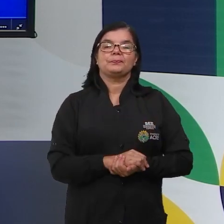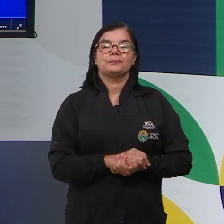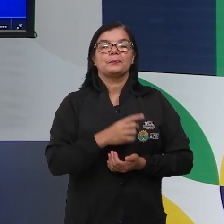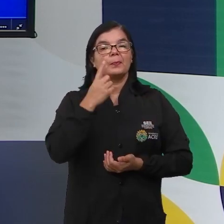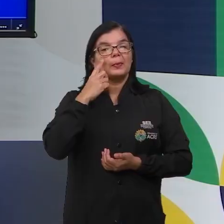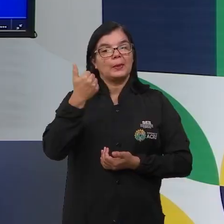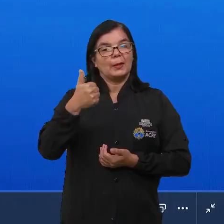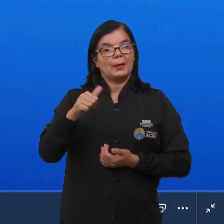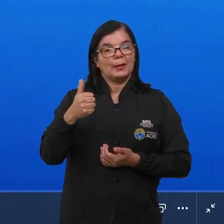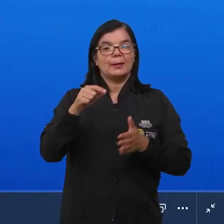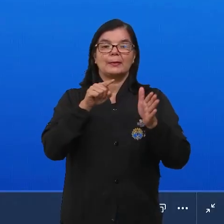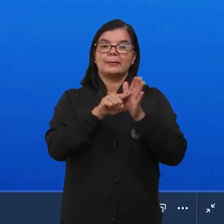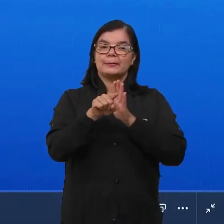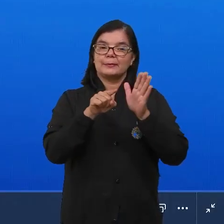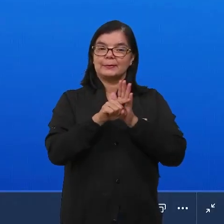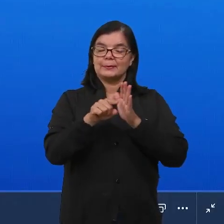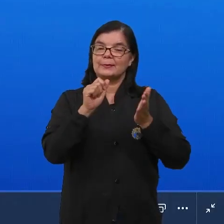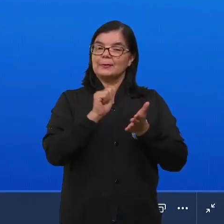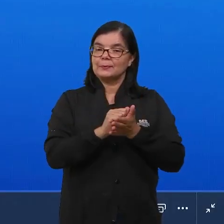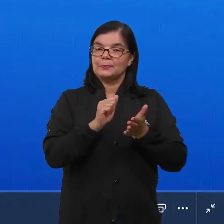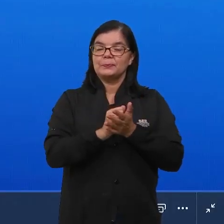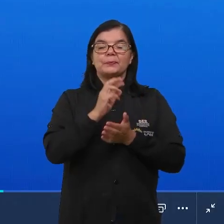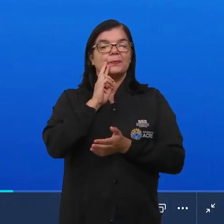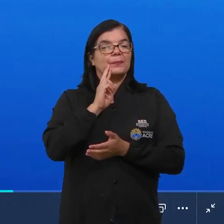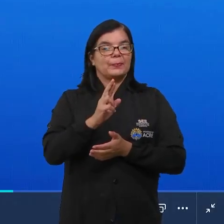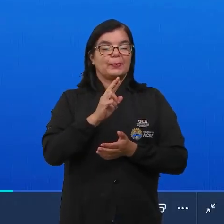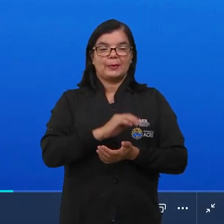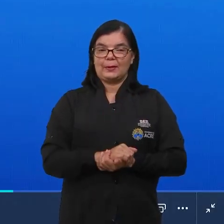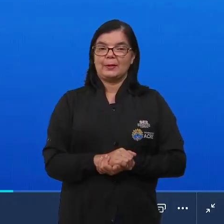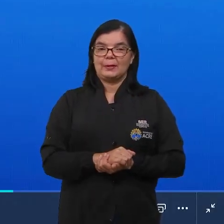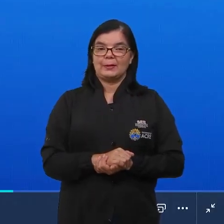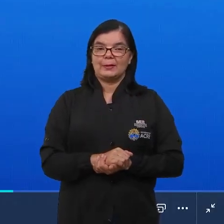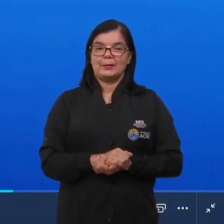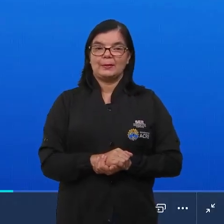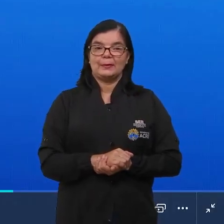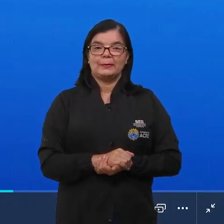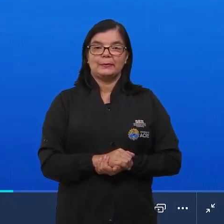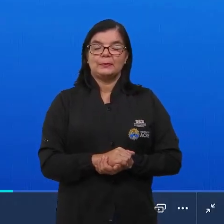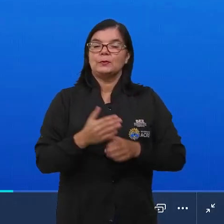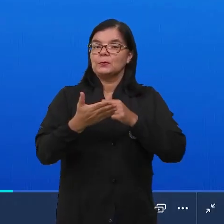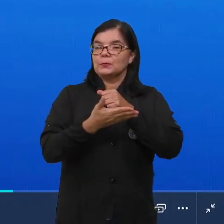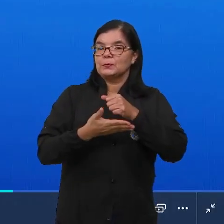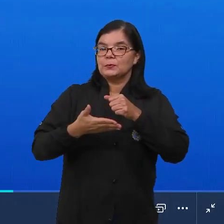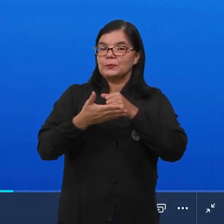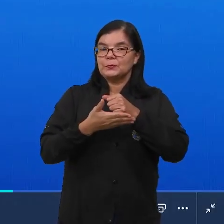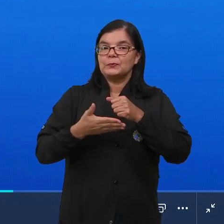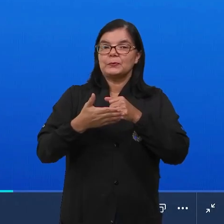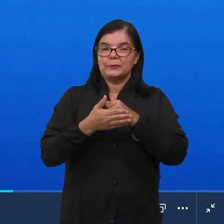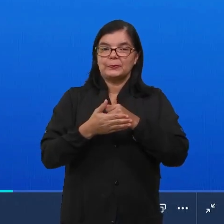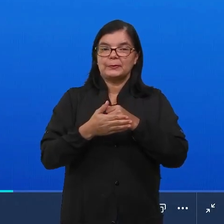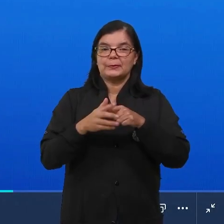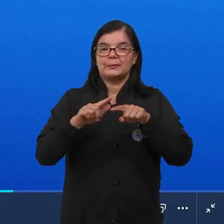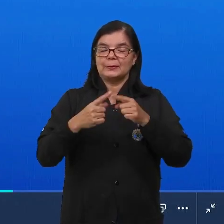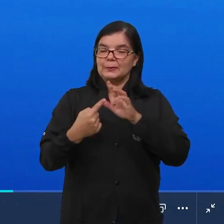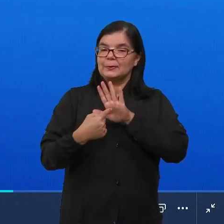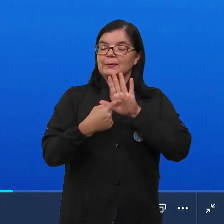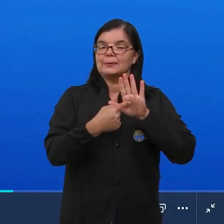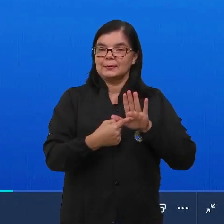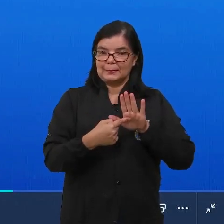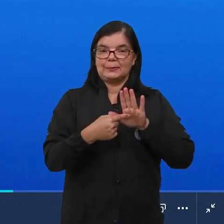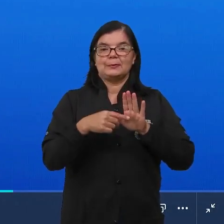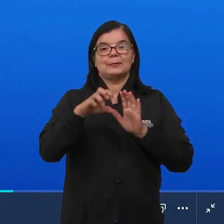analise as questões e anote as respostas corretas. Então, com base, né, na instalação